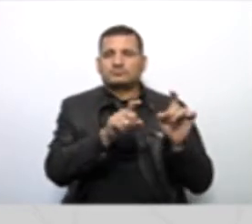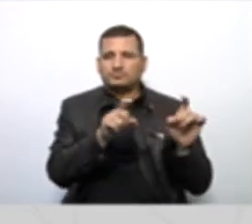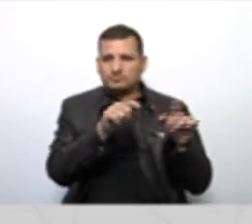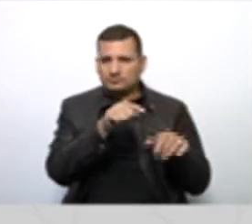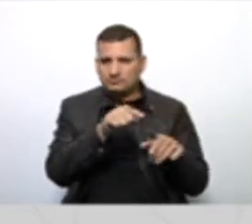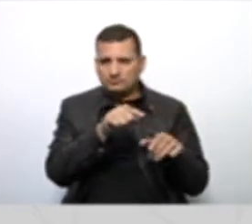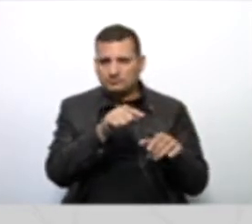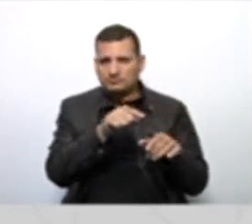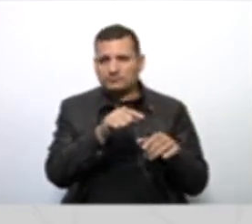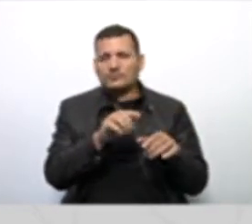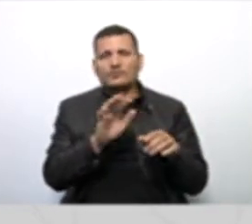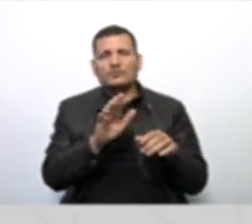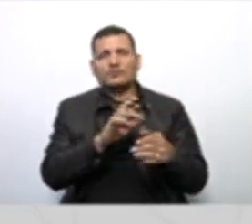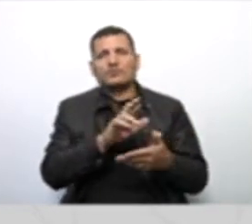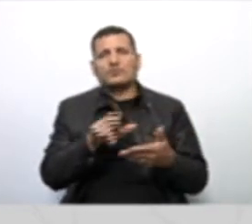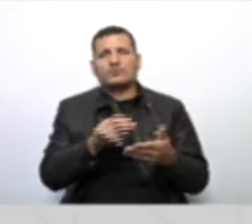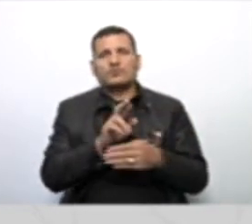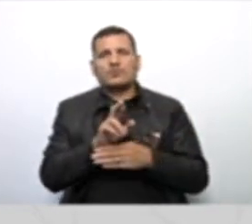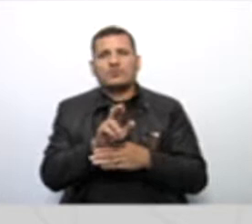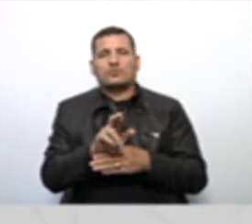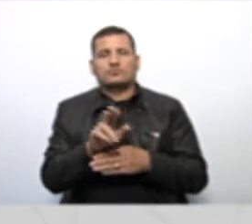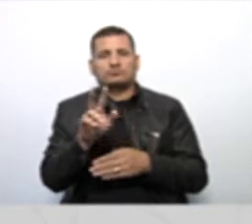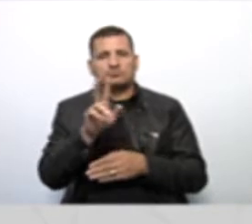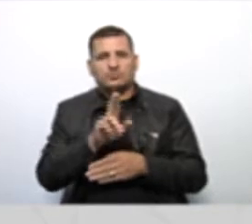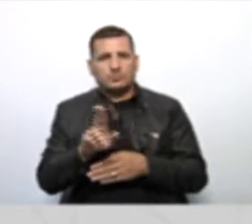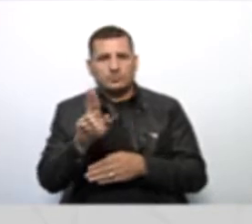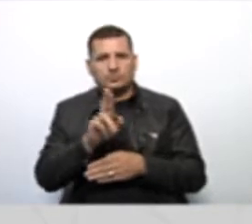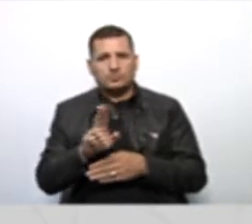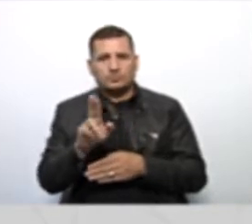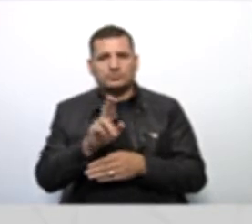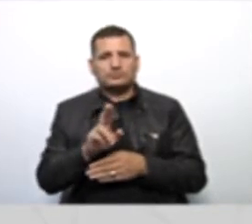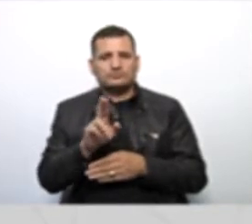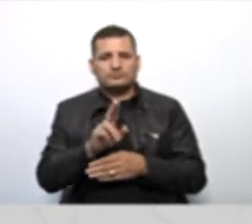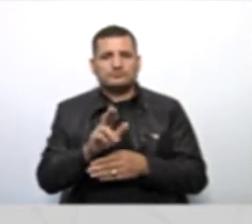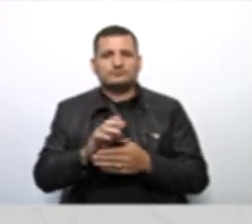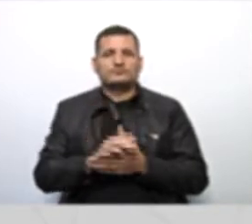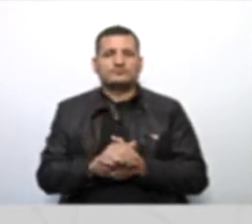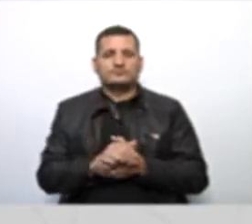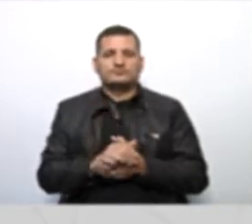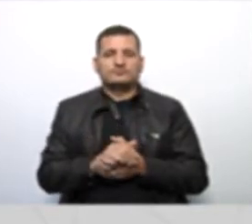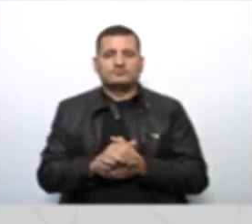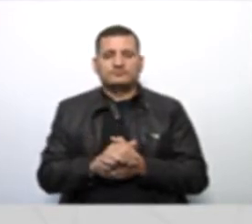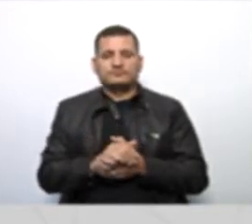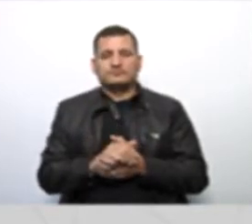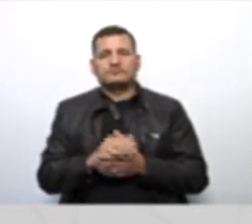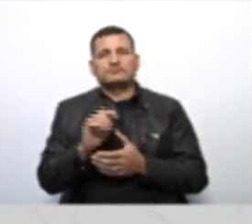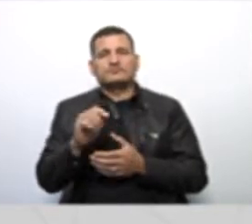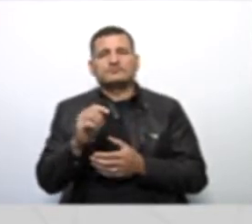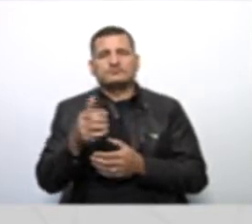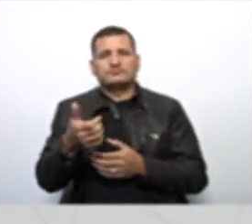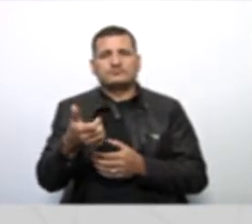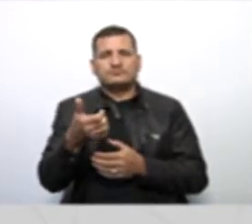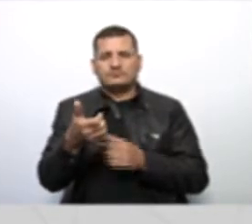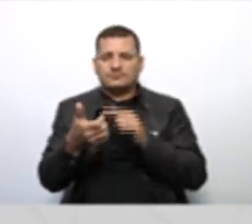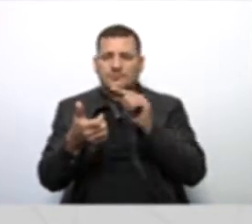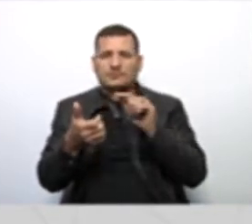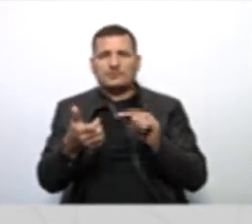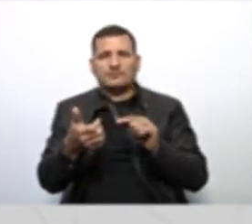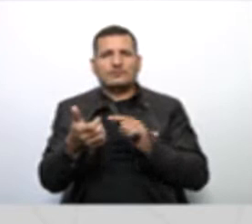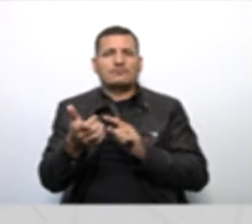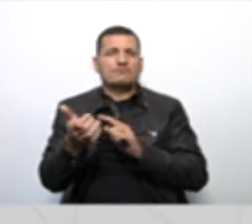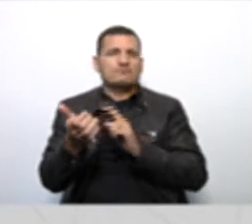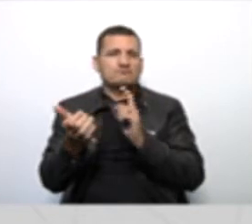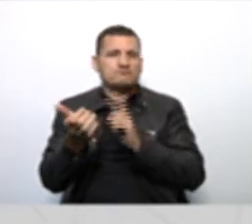pessoal com outros recursos úteis para o uso móvel e portátil, como tela sensível